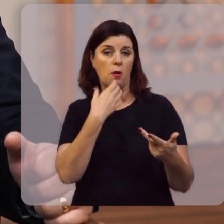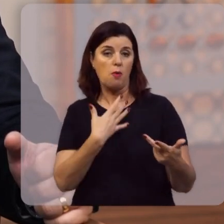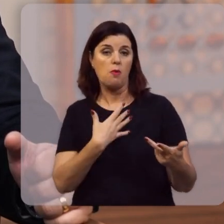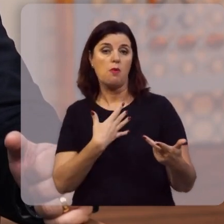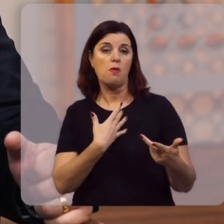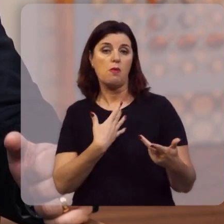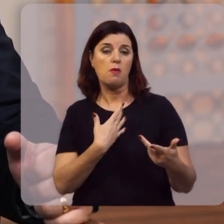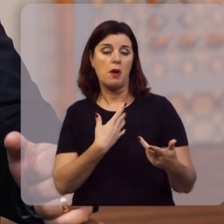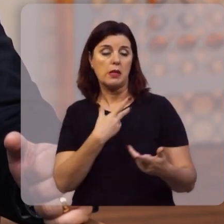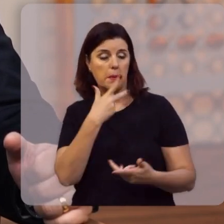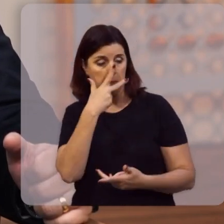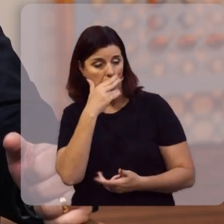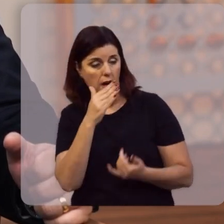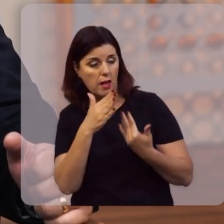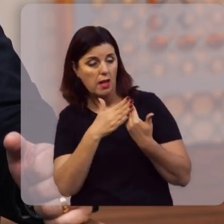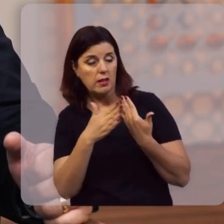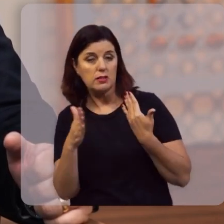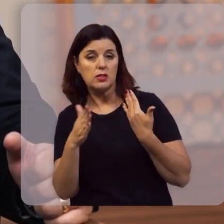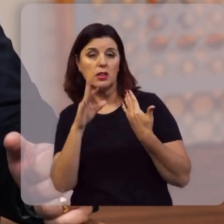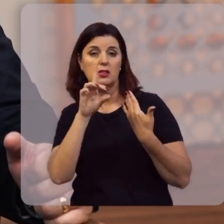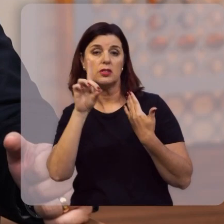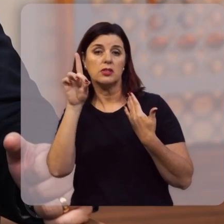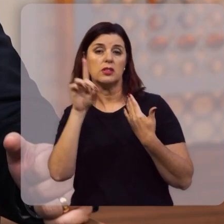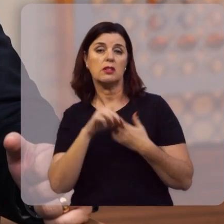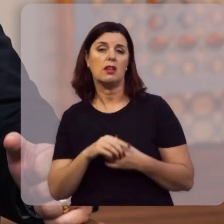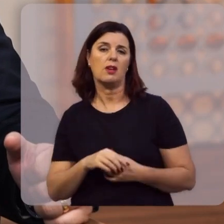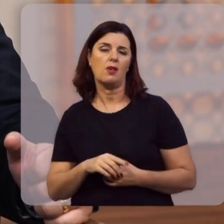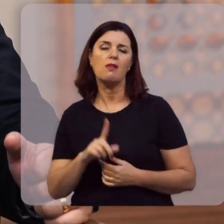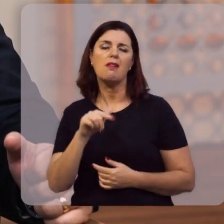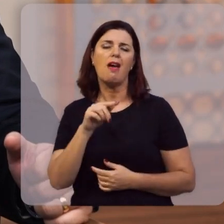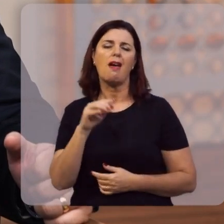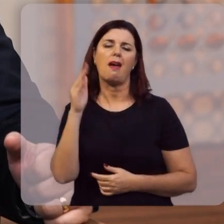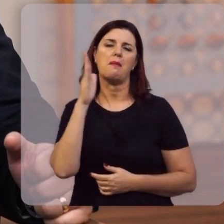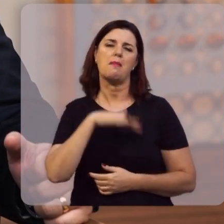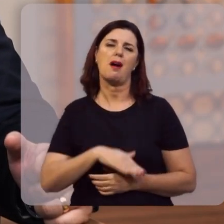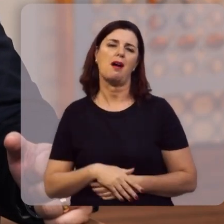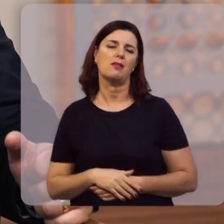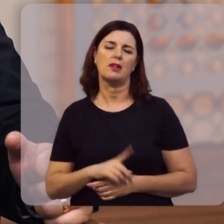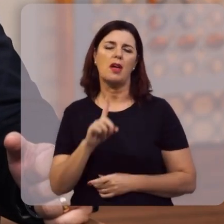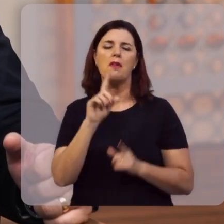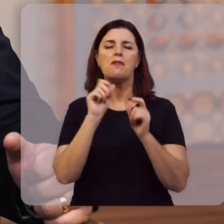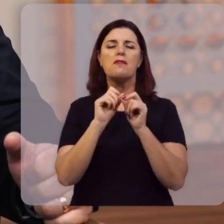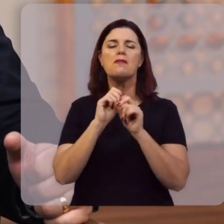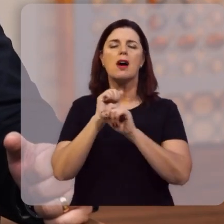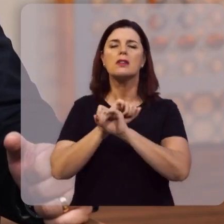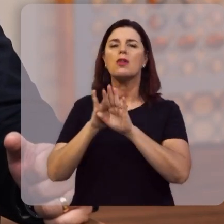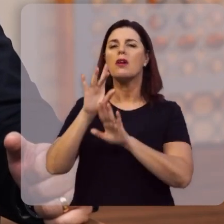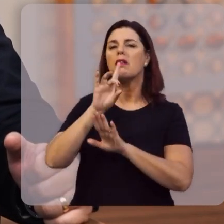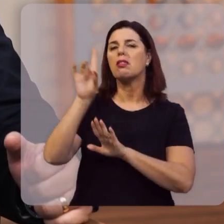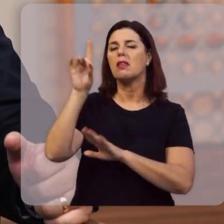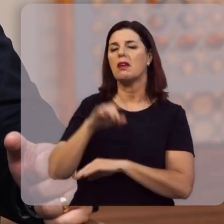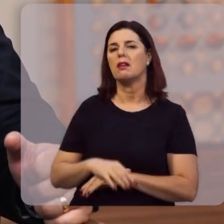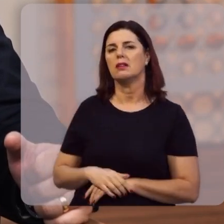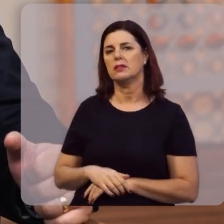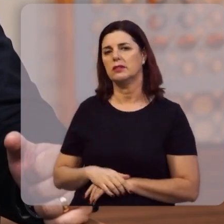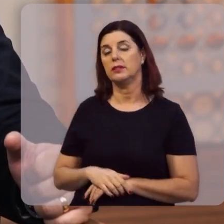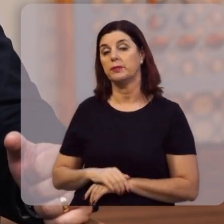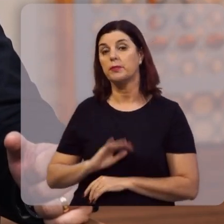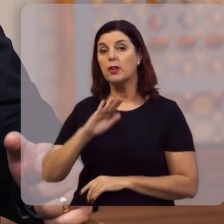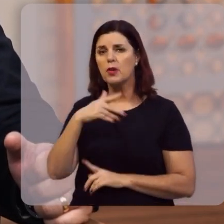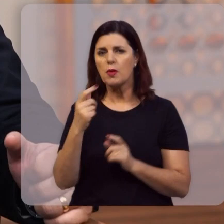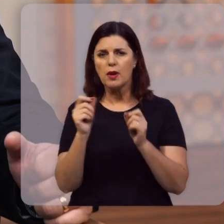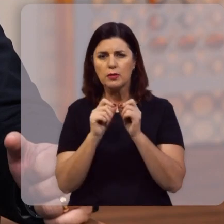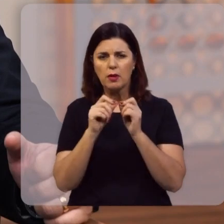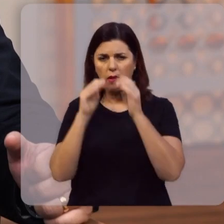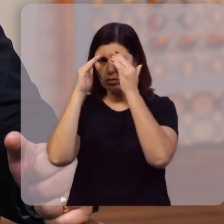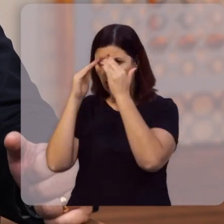boas, aparentemente diante dos olhos de todos, ele não faz para a glória do seu Criador. E ao transgredir